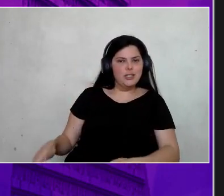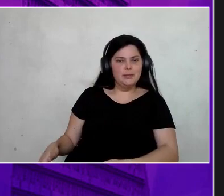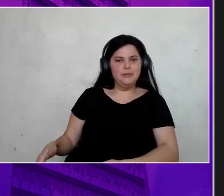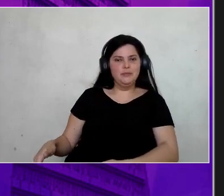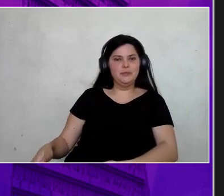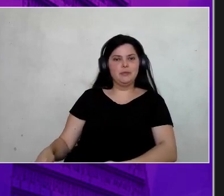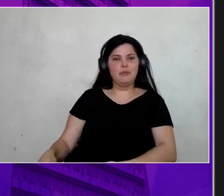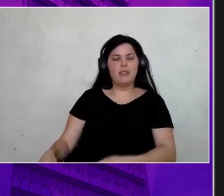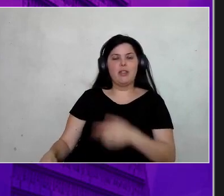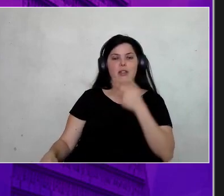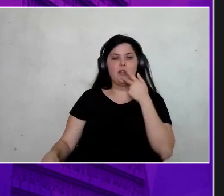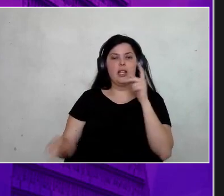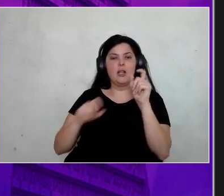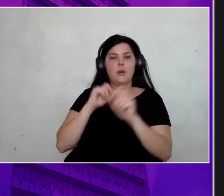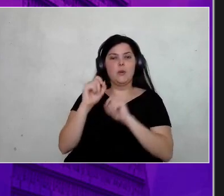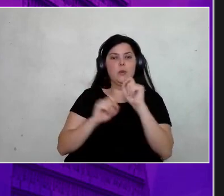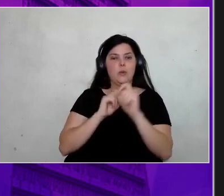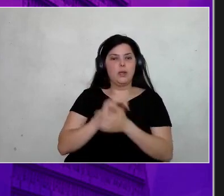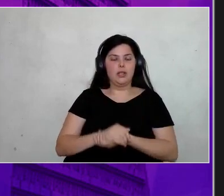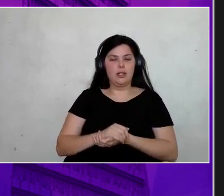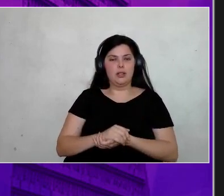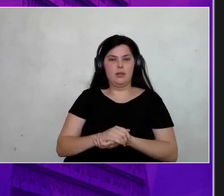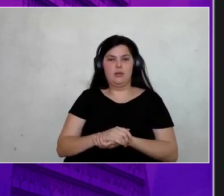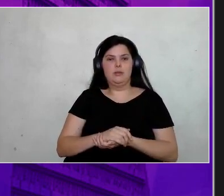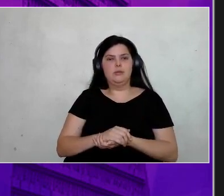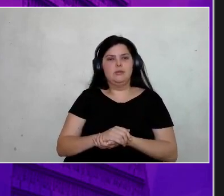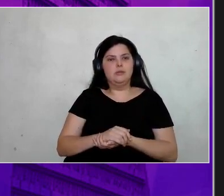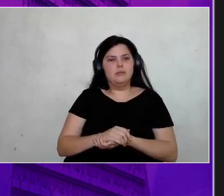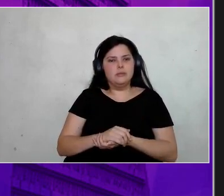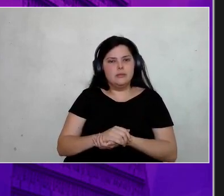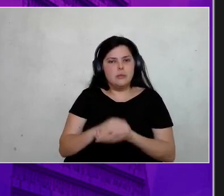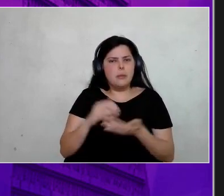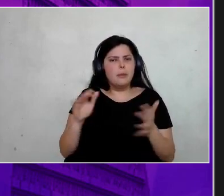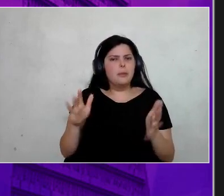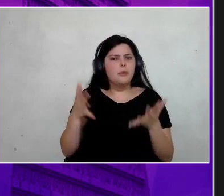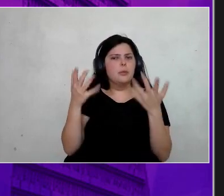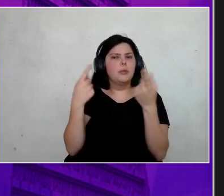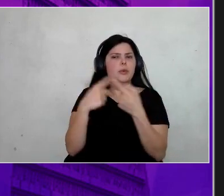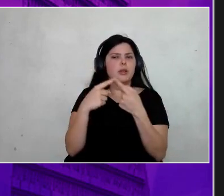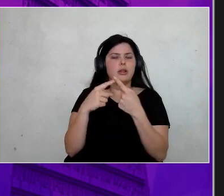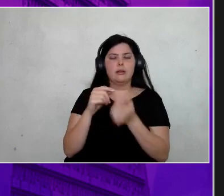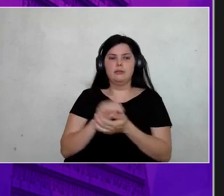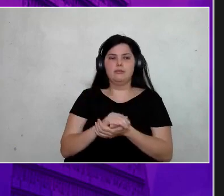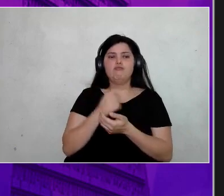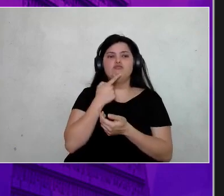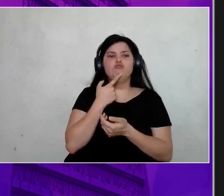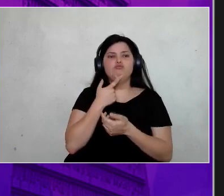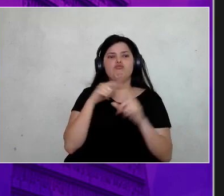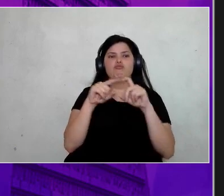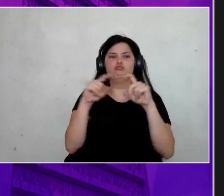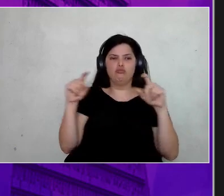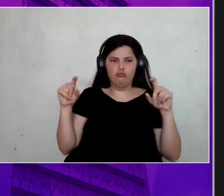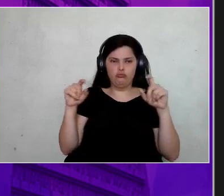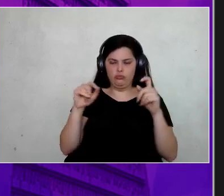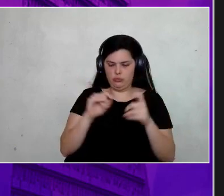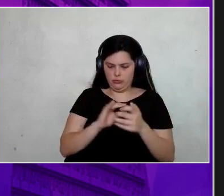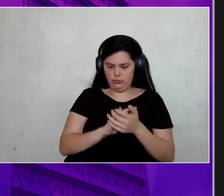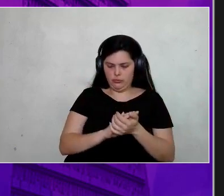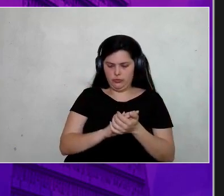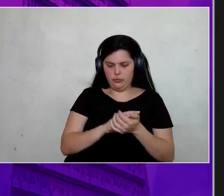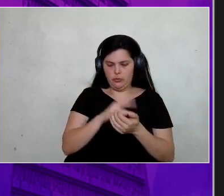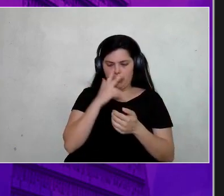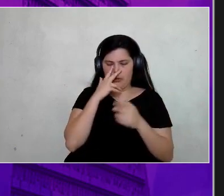pouquinho do que a gente veio aqui hoje. Quais são os motivadores? Eu gosto muito dessa frase aqui, que é uma frase